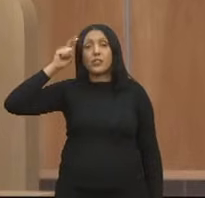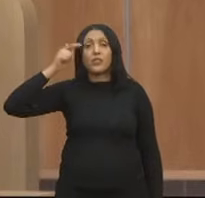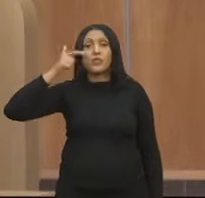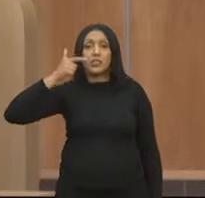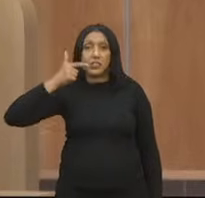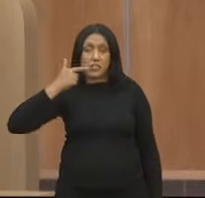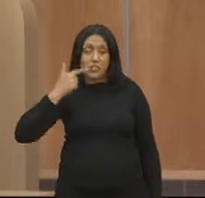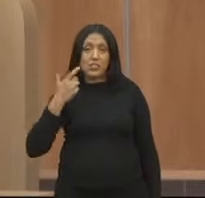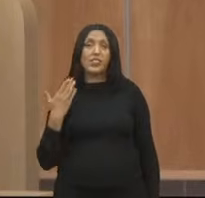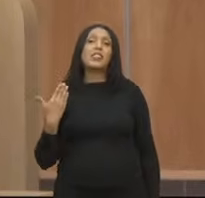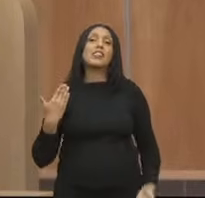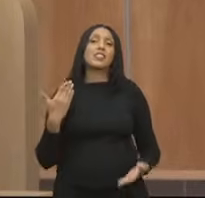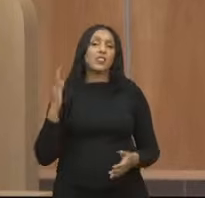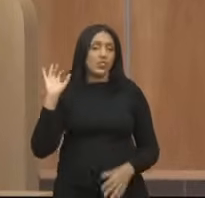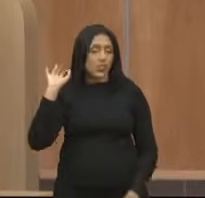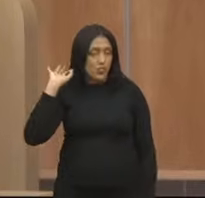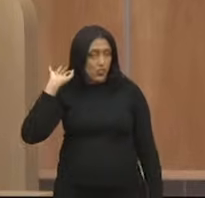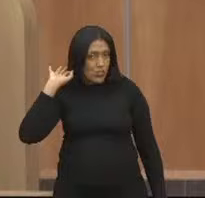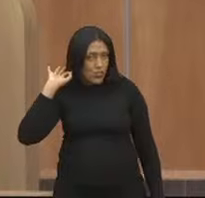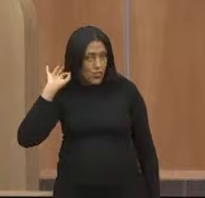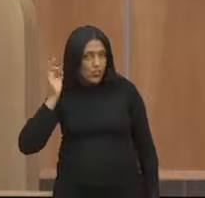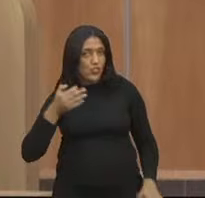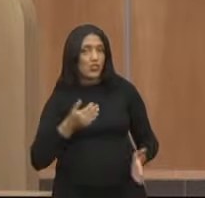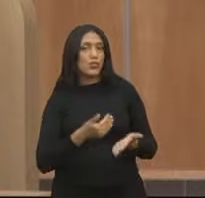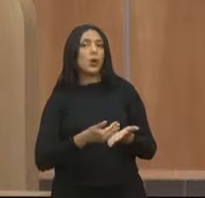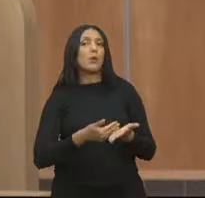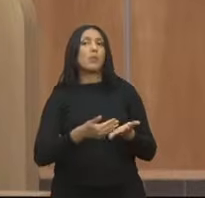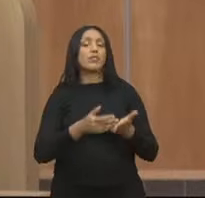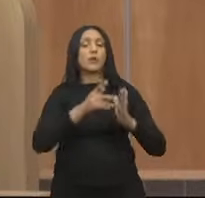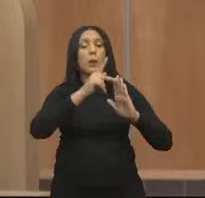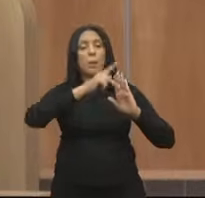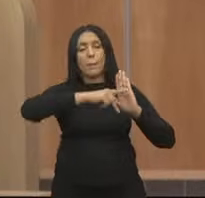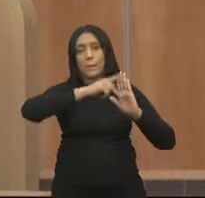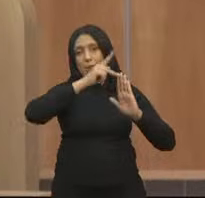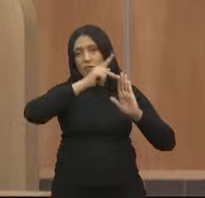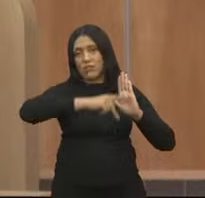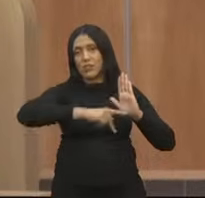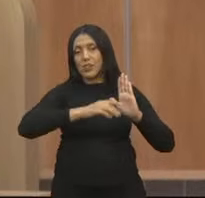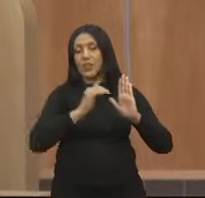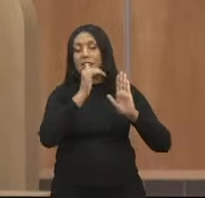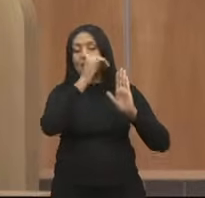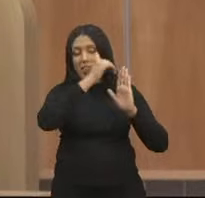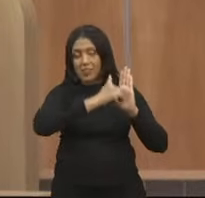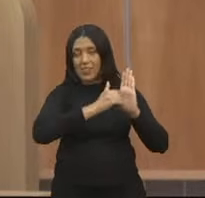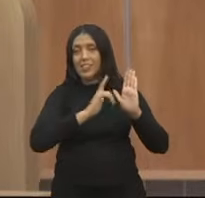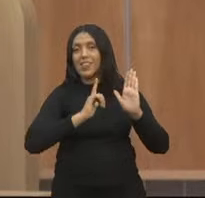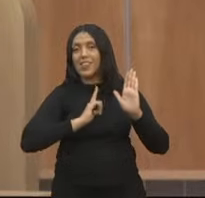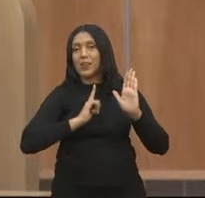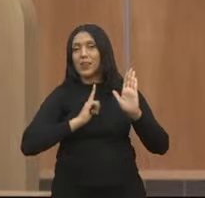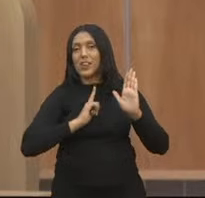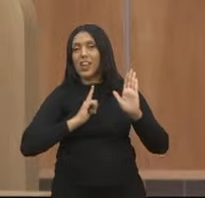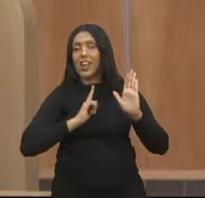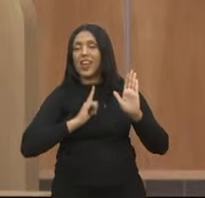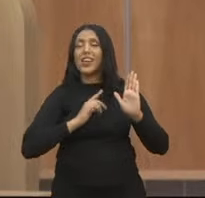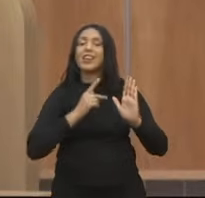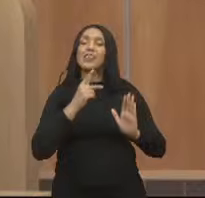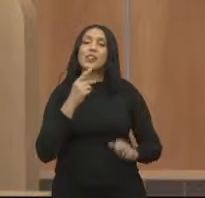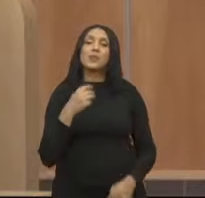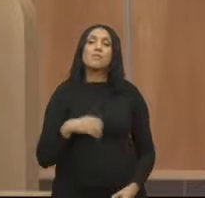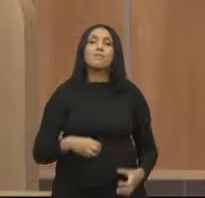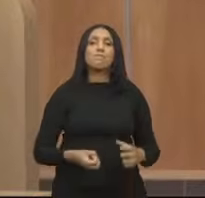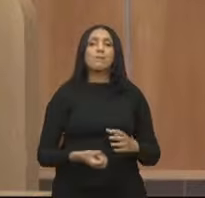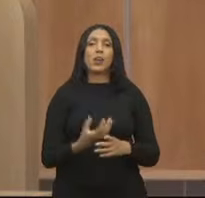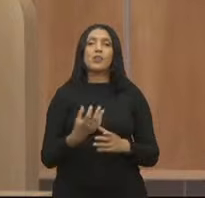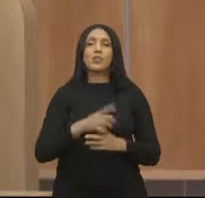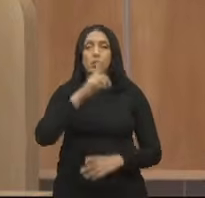esse processo. Aliás, na parte formal, burocrática, isso já está acontecendo, né? Então é um